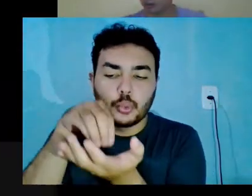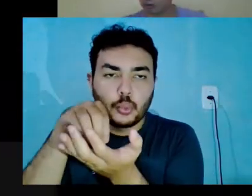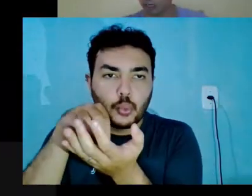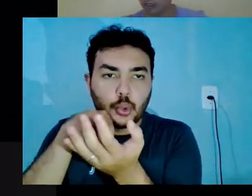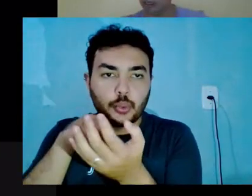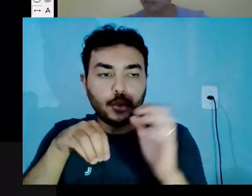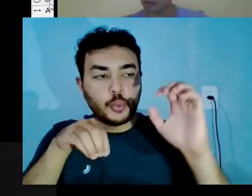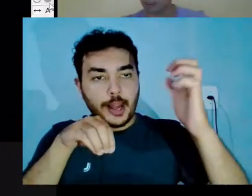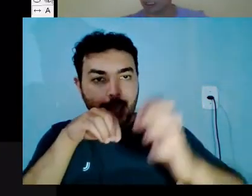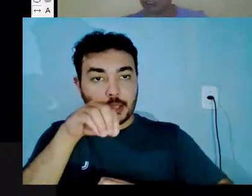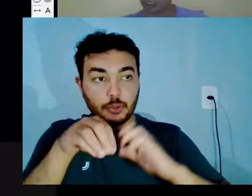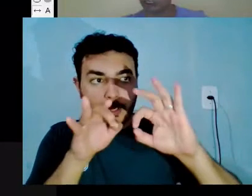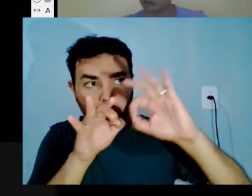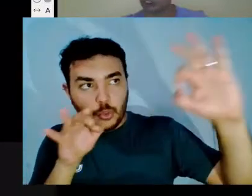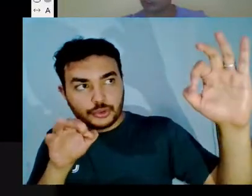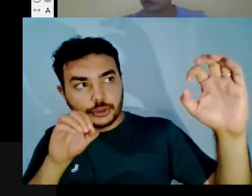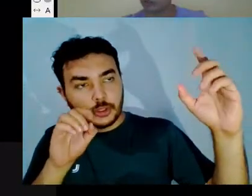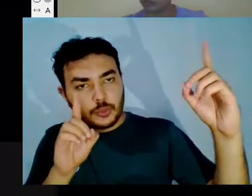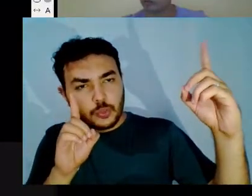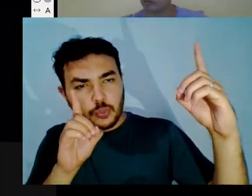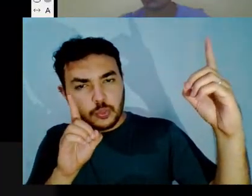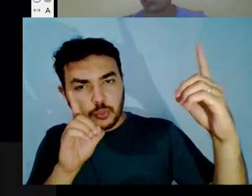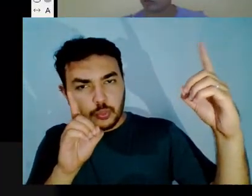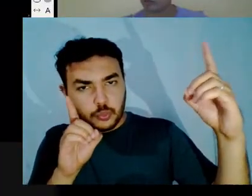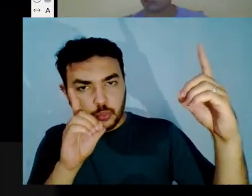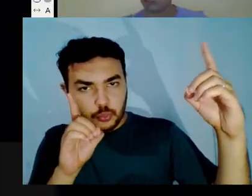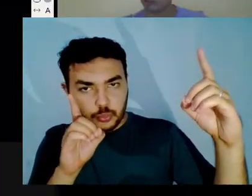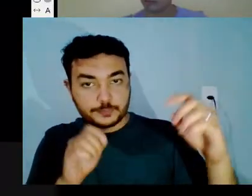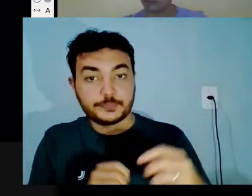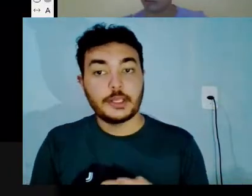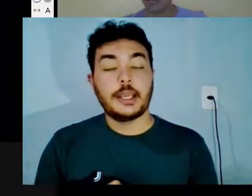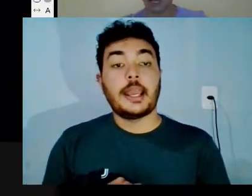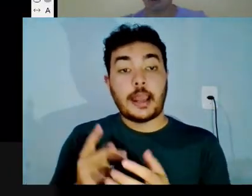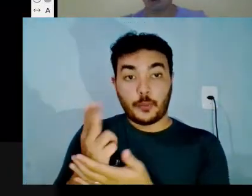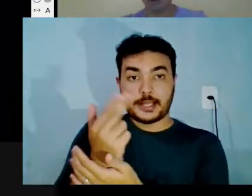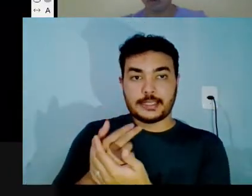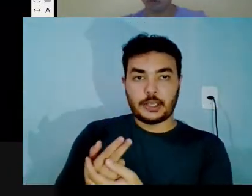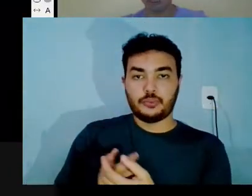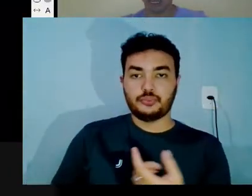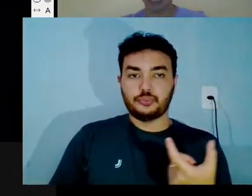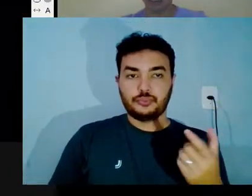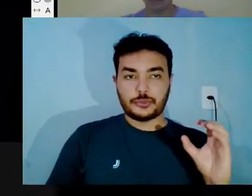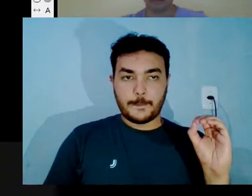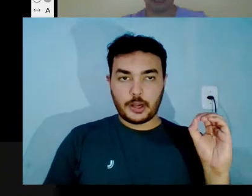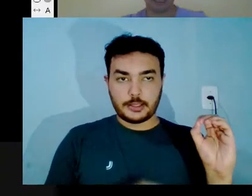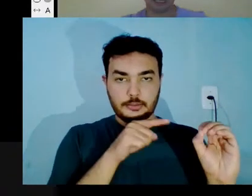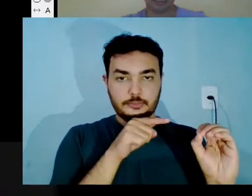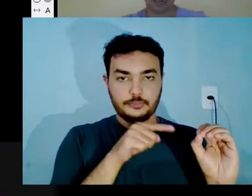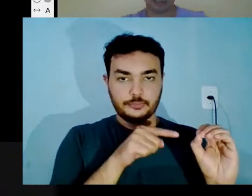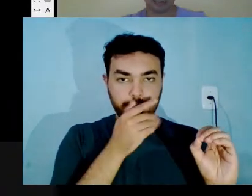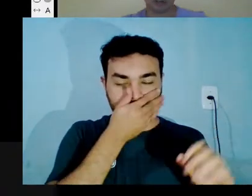externo. Ok, vamos analisar essa parte aqui, ó, essa segunda parte da figura aqui, ó. O núcleo, que está aqui,